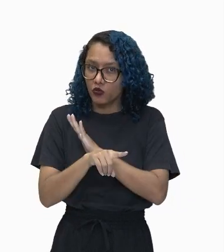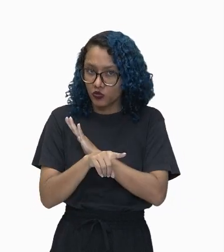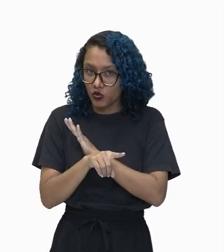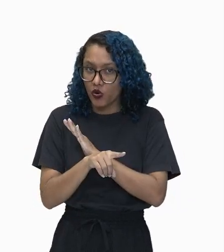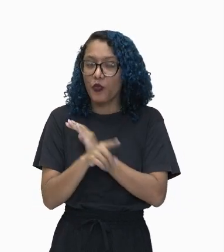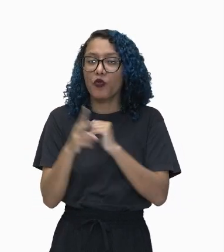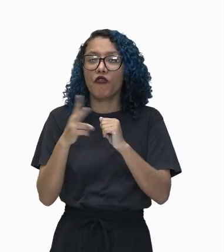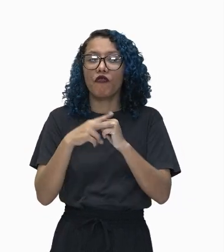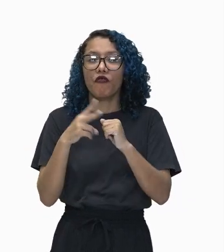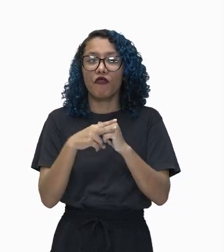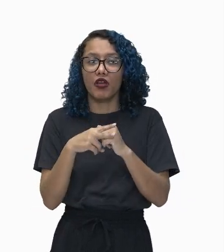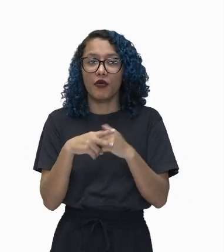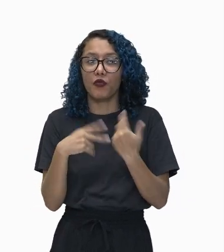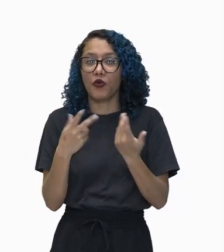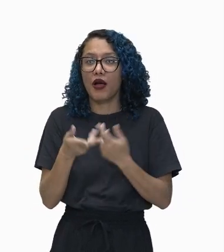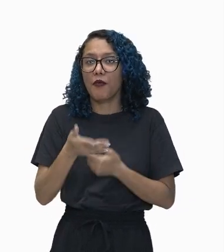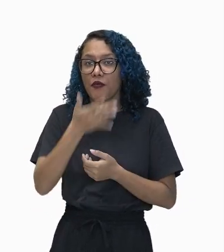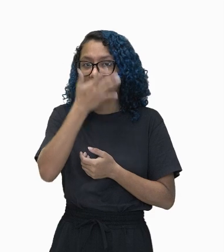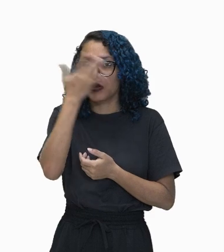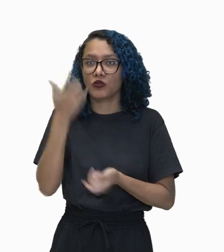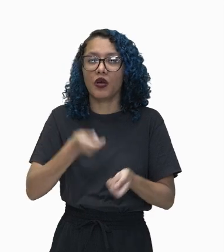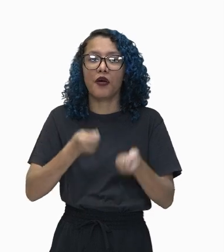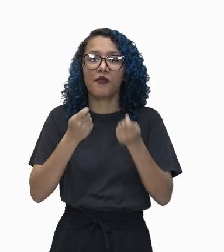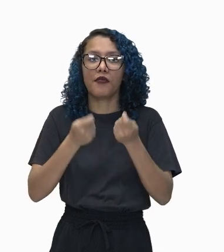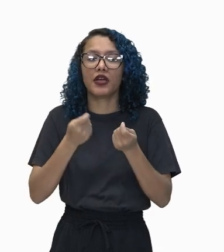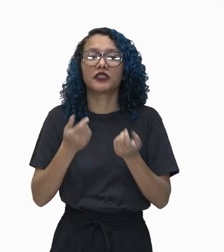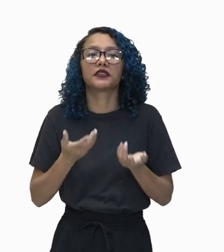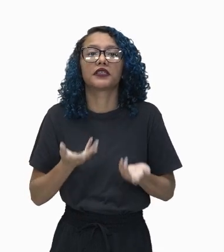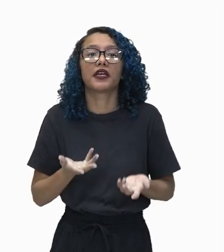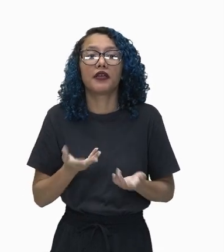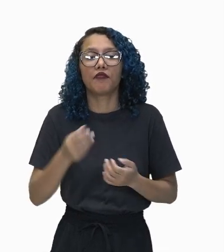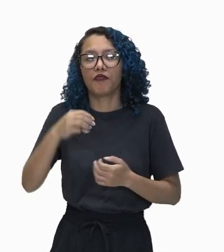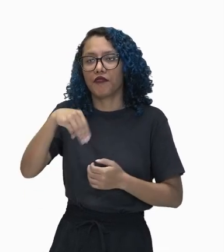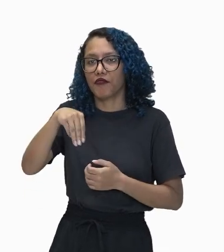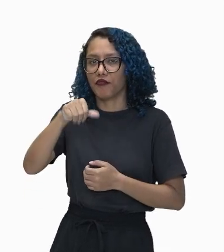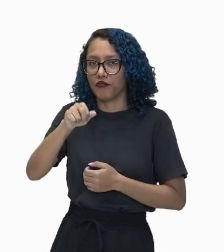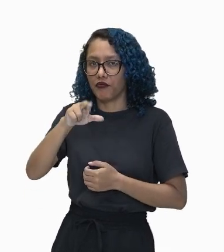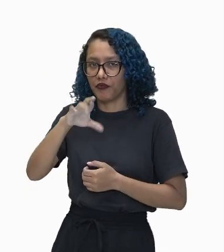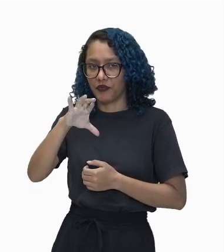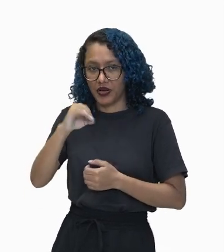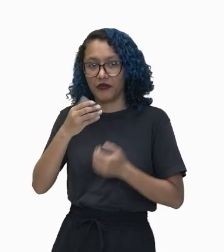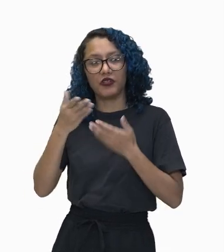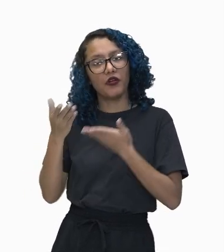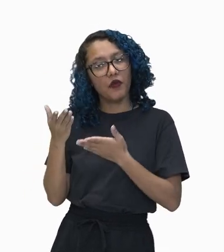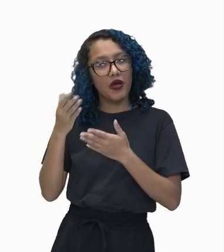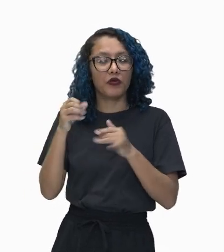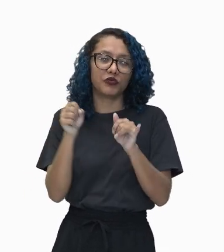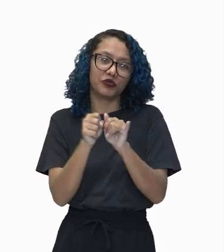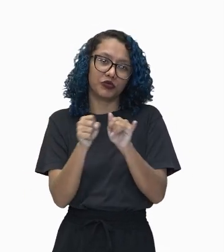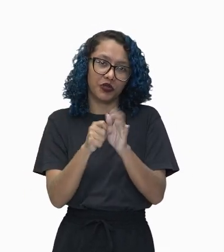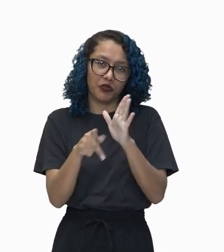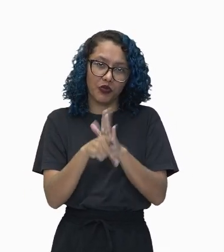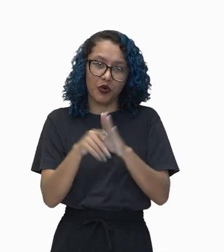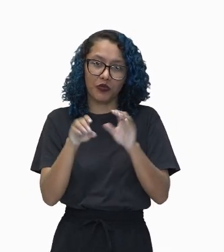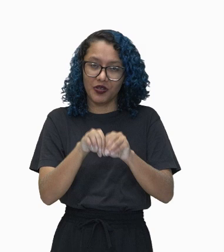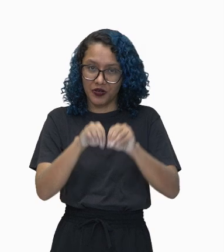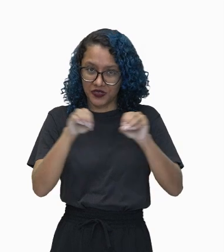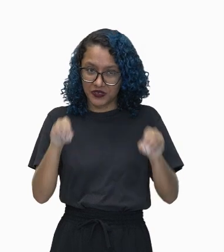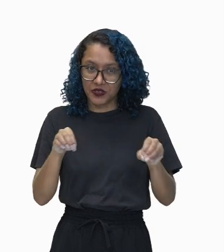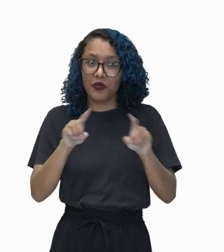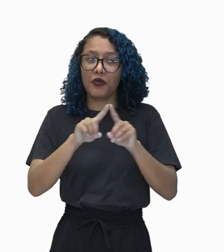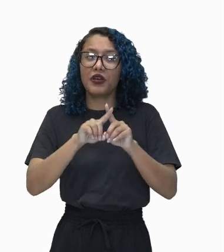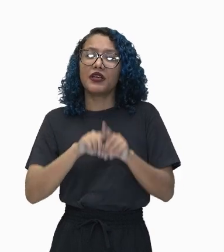Quem pesca pirarucu? Mário. Então temos o sujeito da oração. Agora, o que se diz do